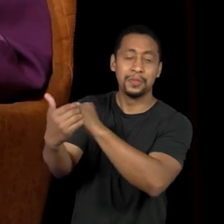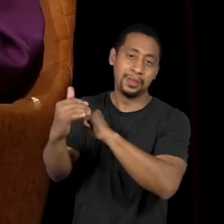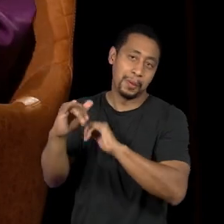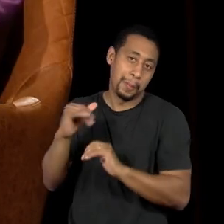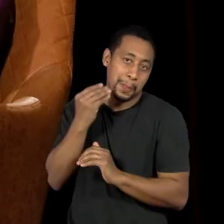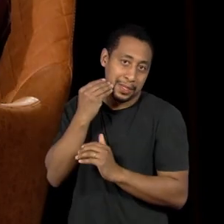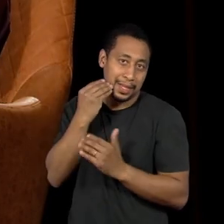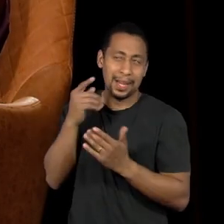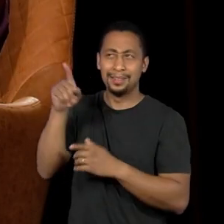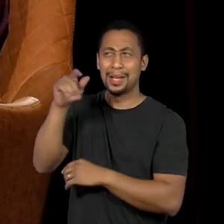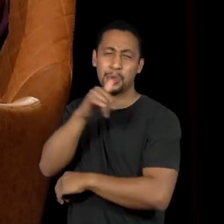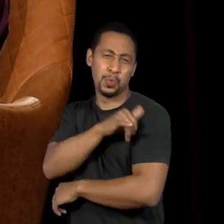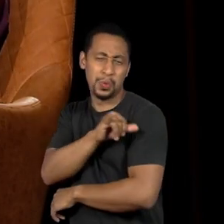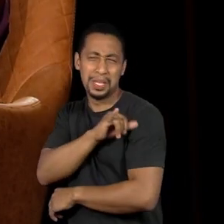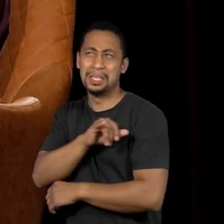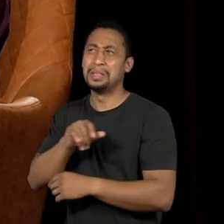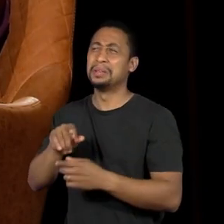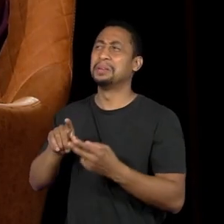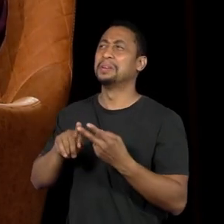Esteves,